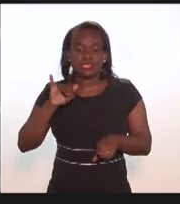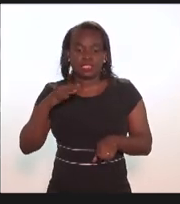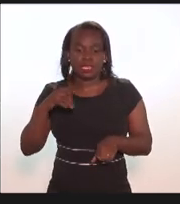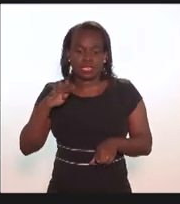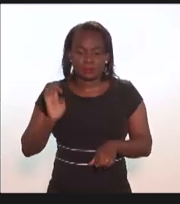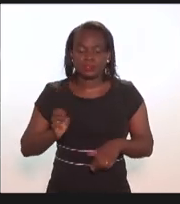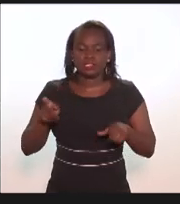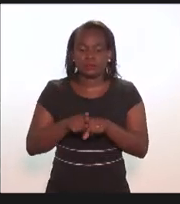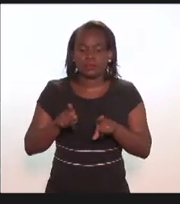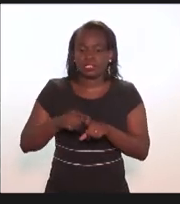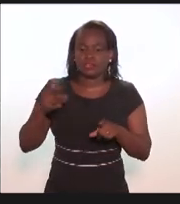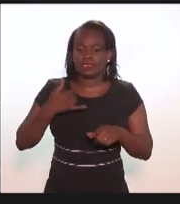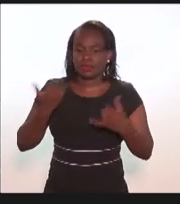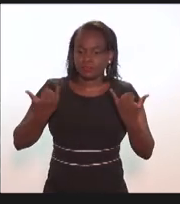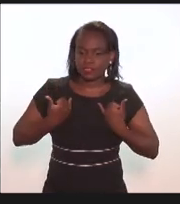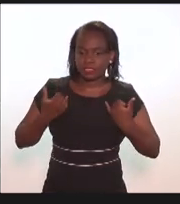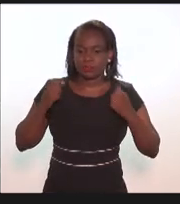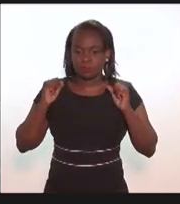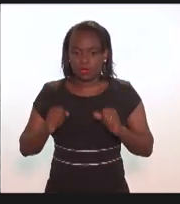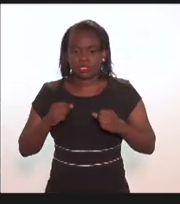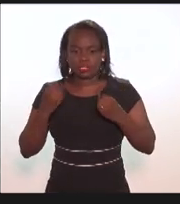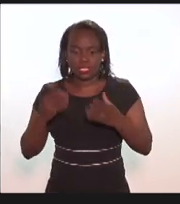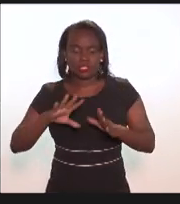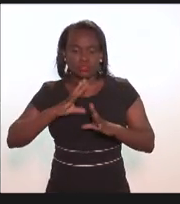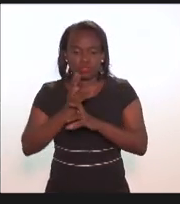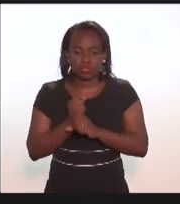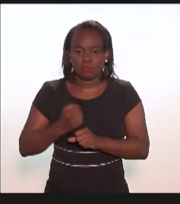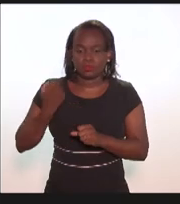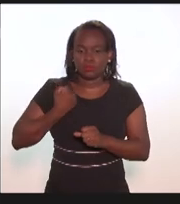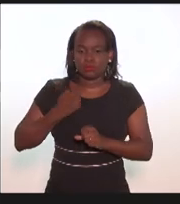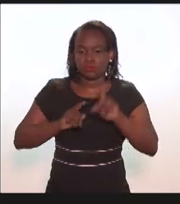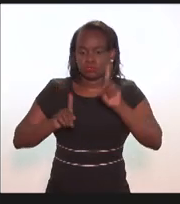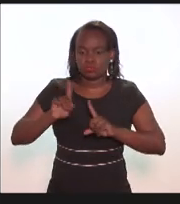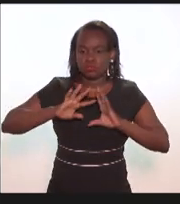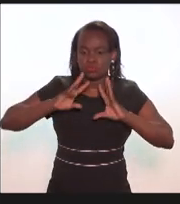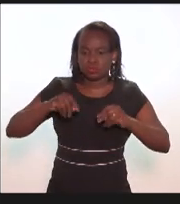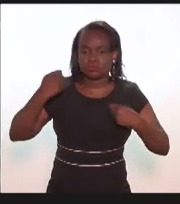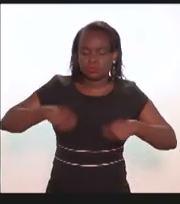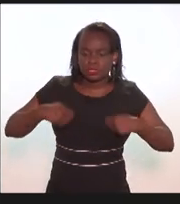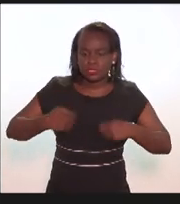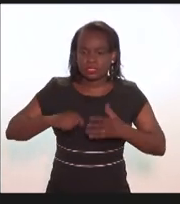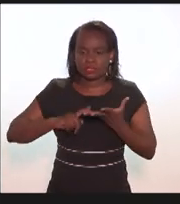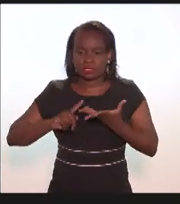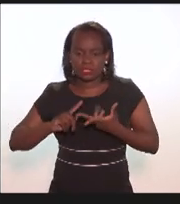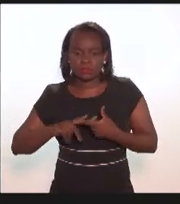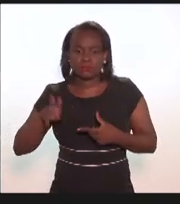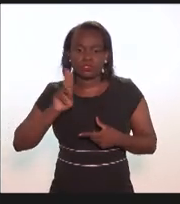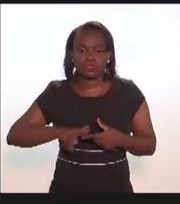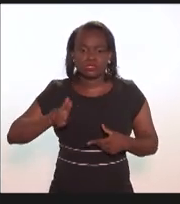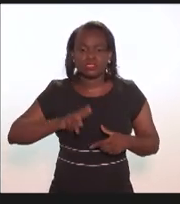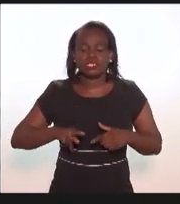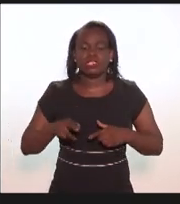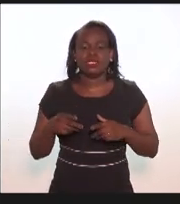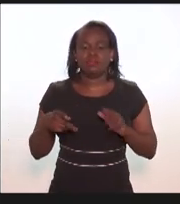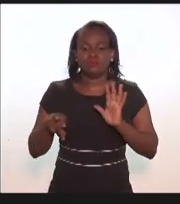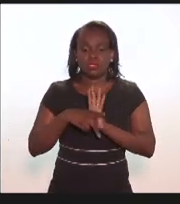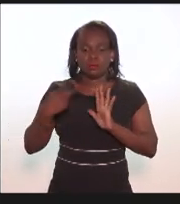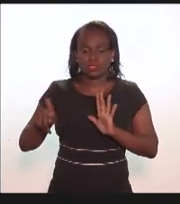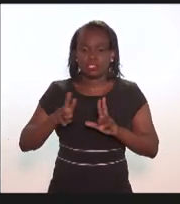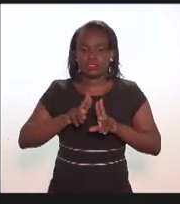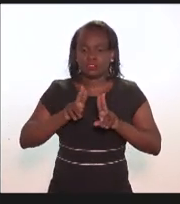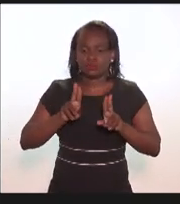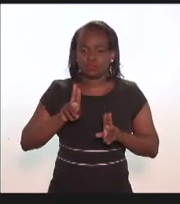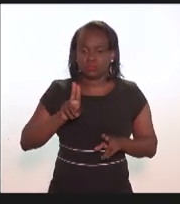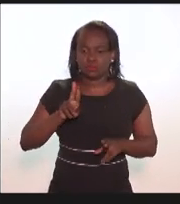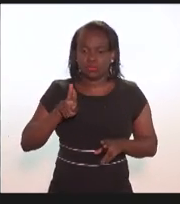nos informar se ele pode ceder todos os dados que a gente precisa para já estar usando a matriz de subproduto da Rural a partir